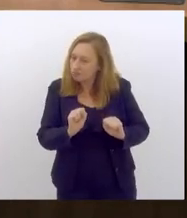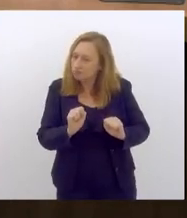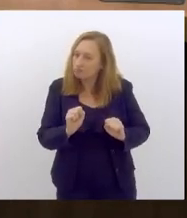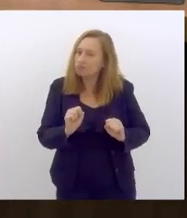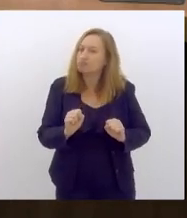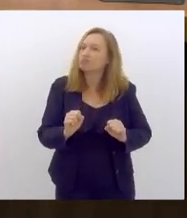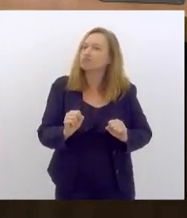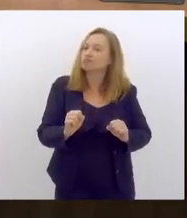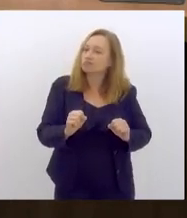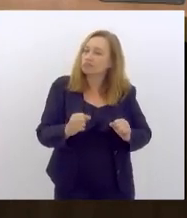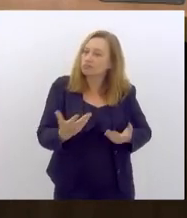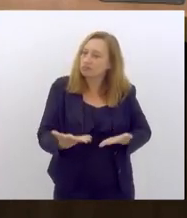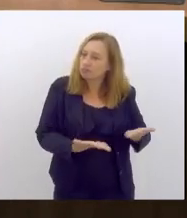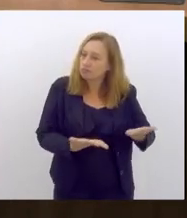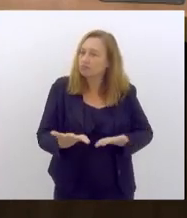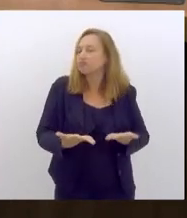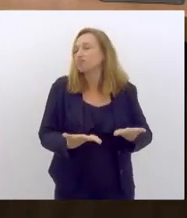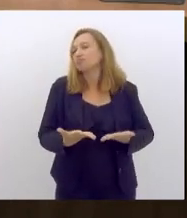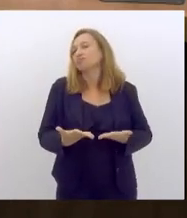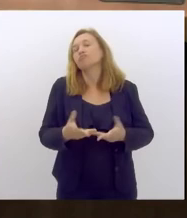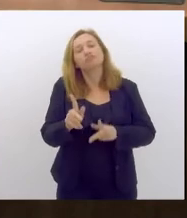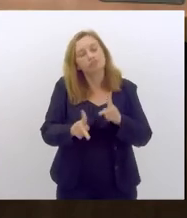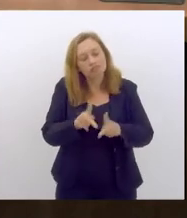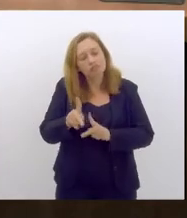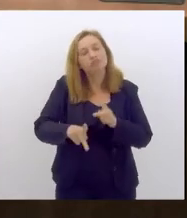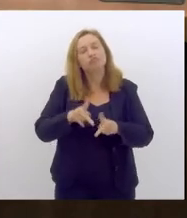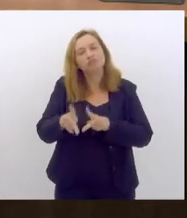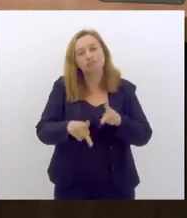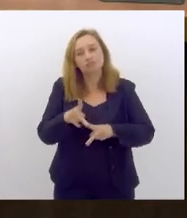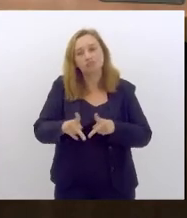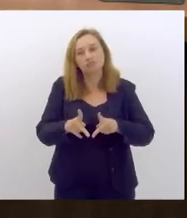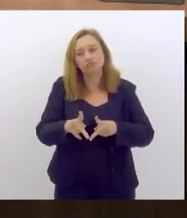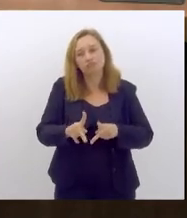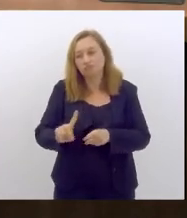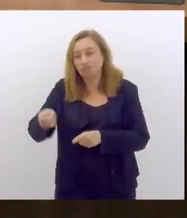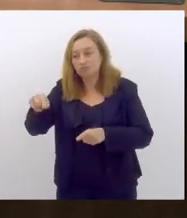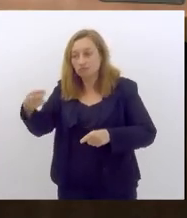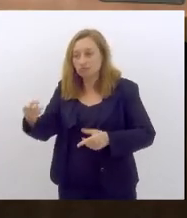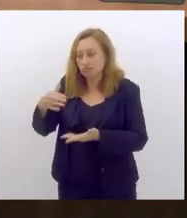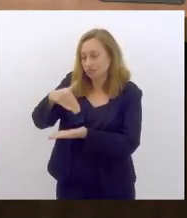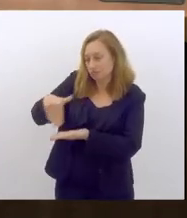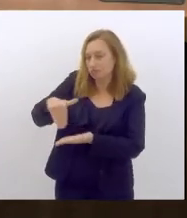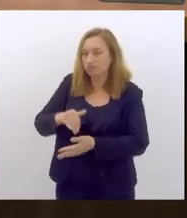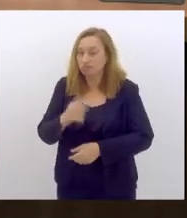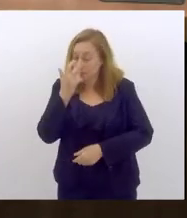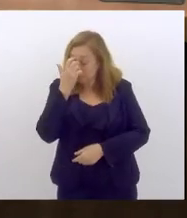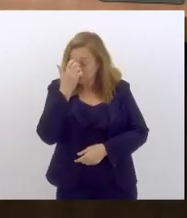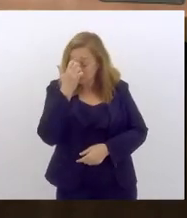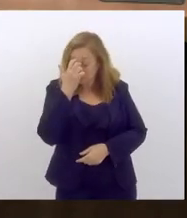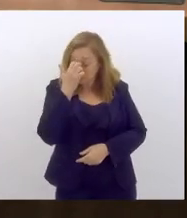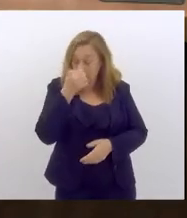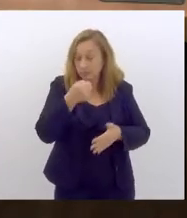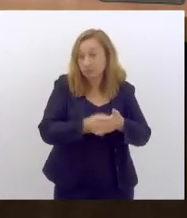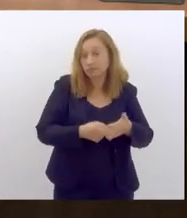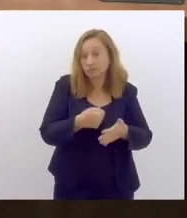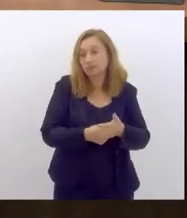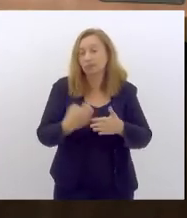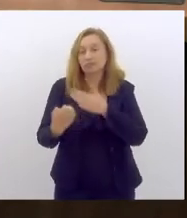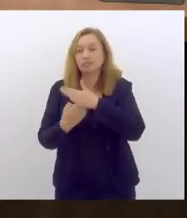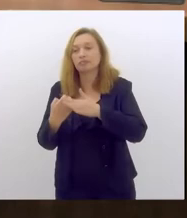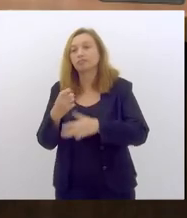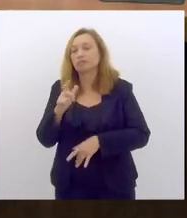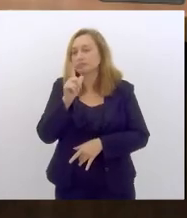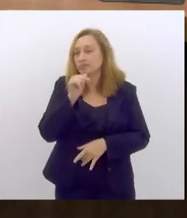servir a população através de outras secretarias. Essa luta da SEDAE é